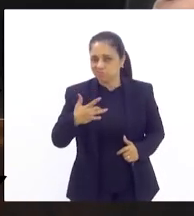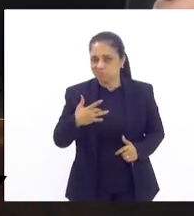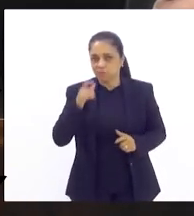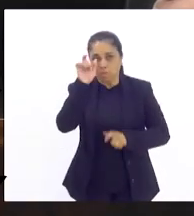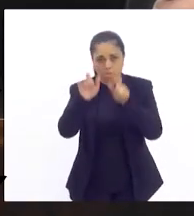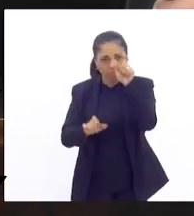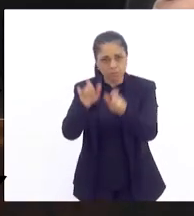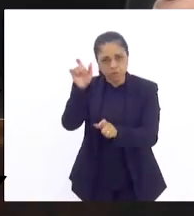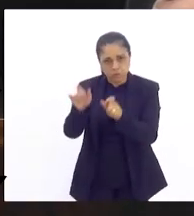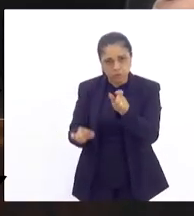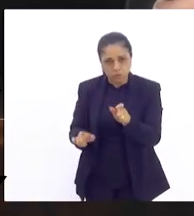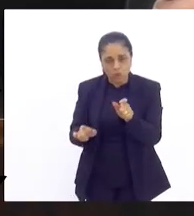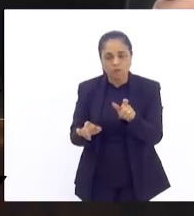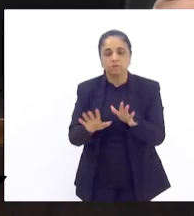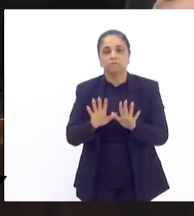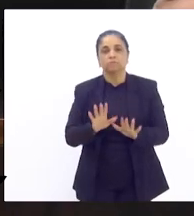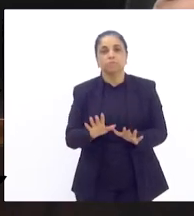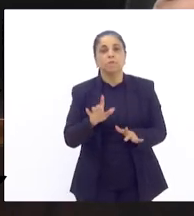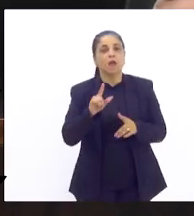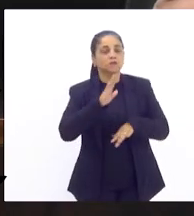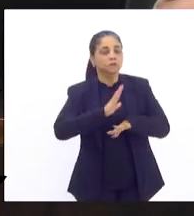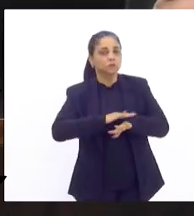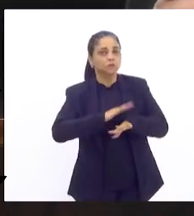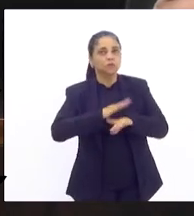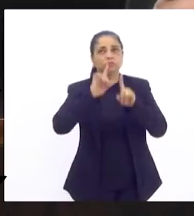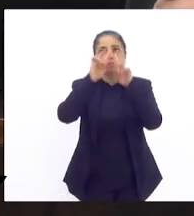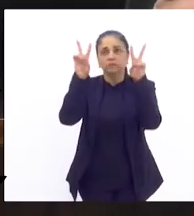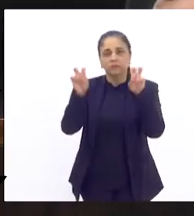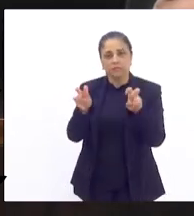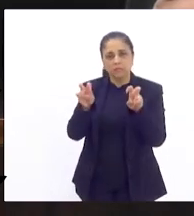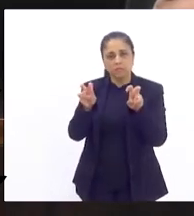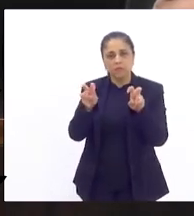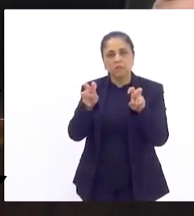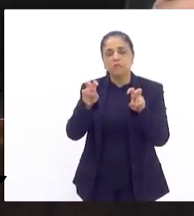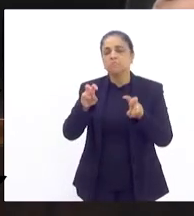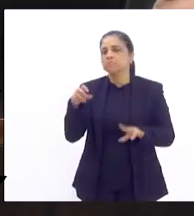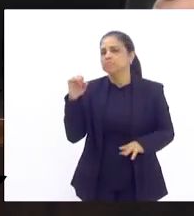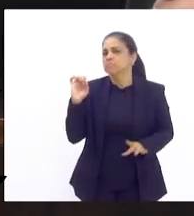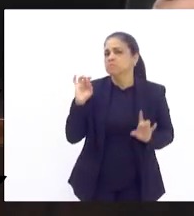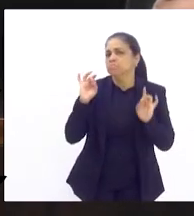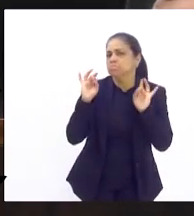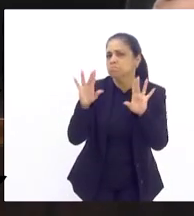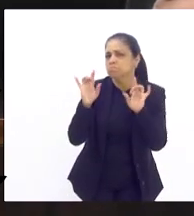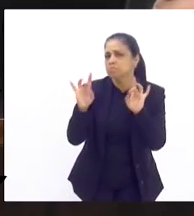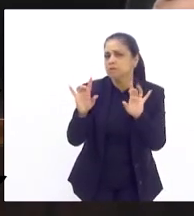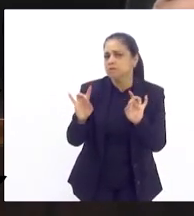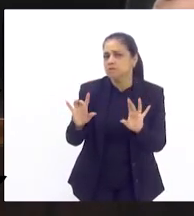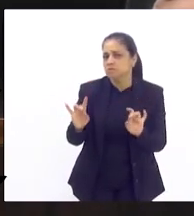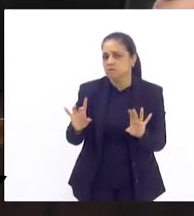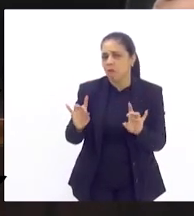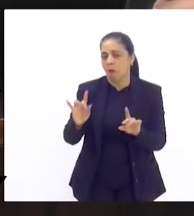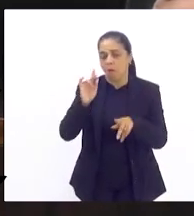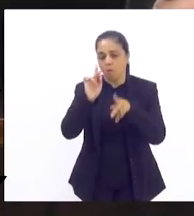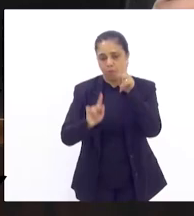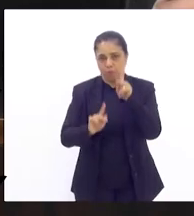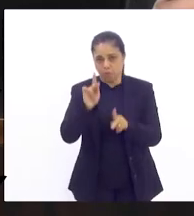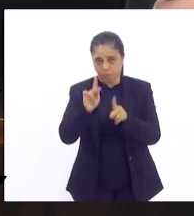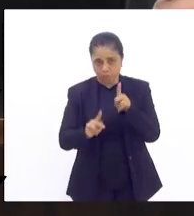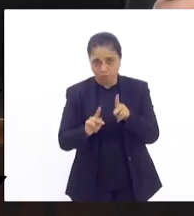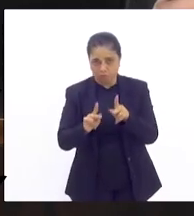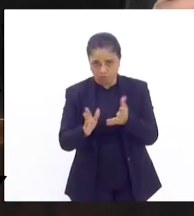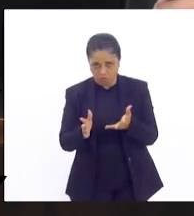pessoas, mas um tema de especial relevância para todos nós. Primeiro,